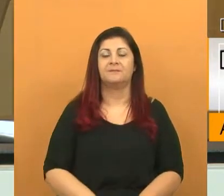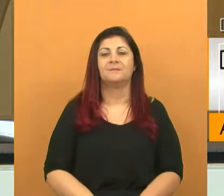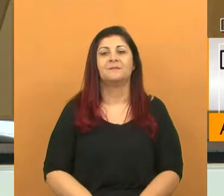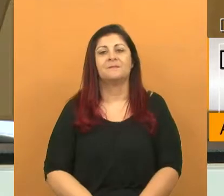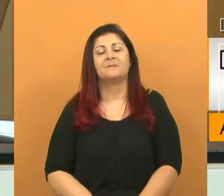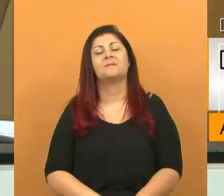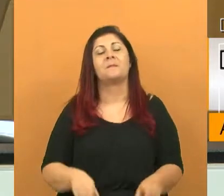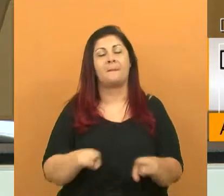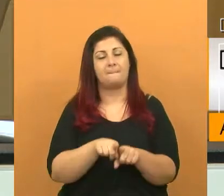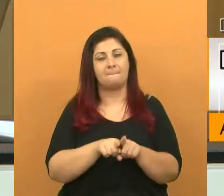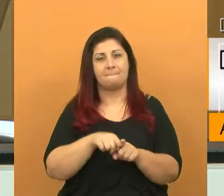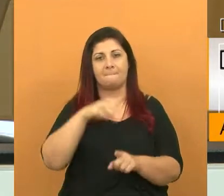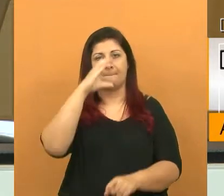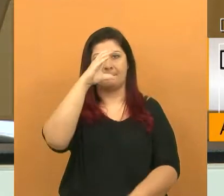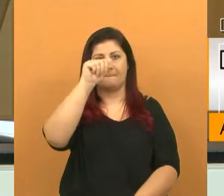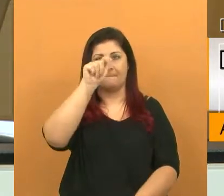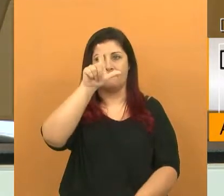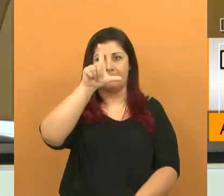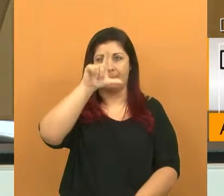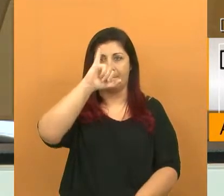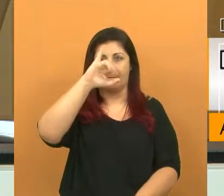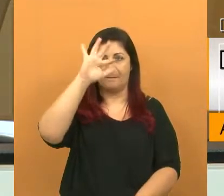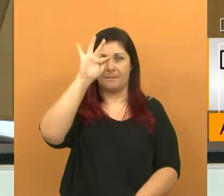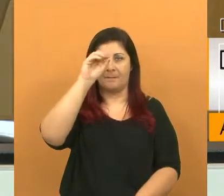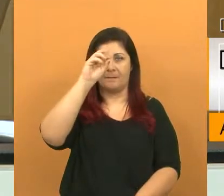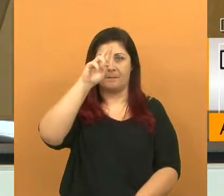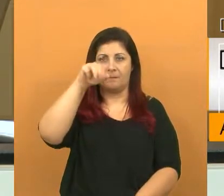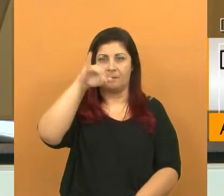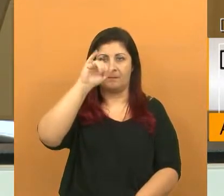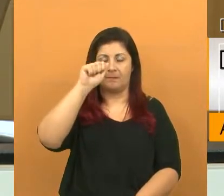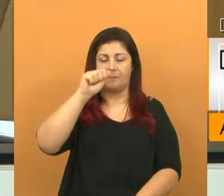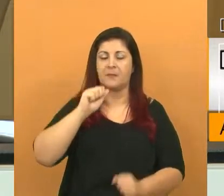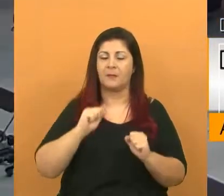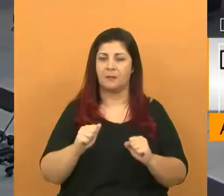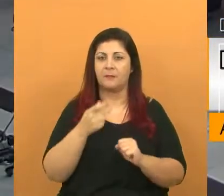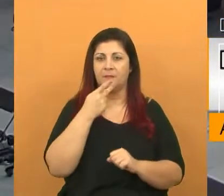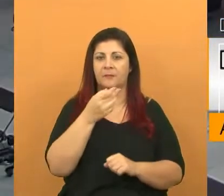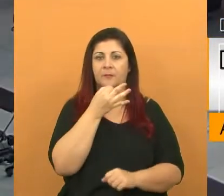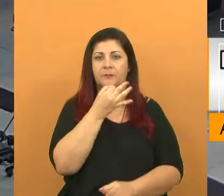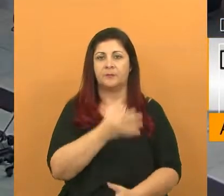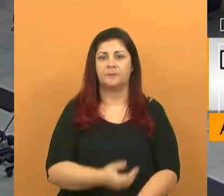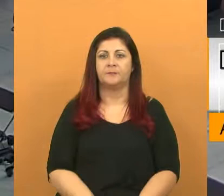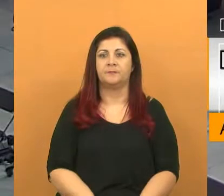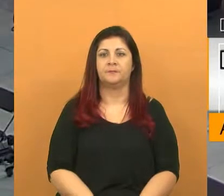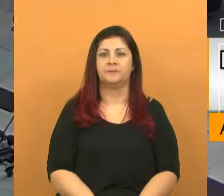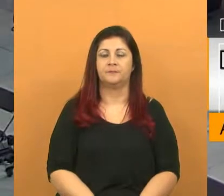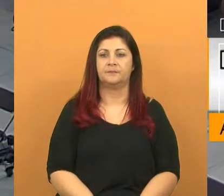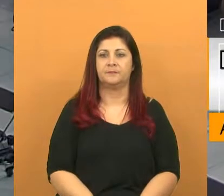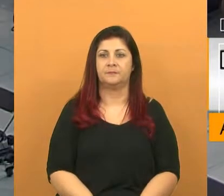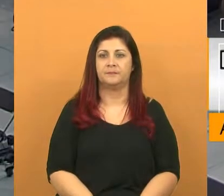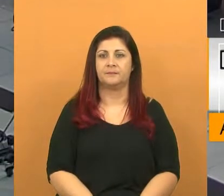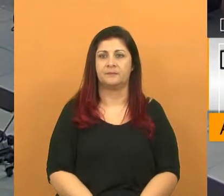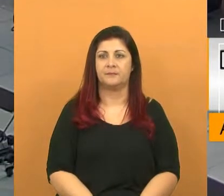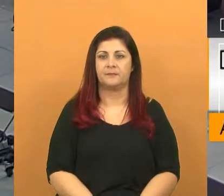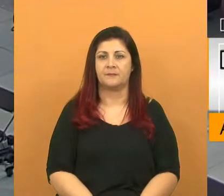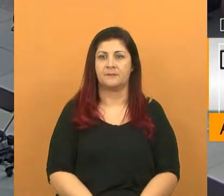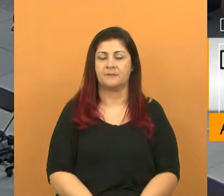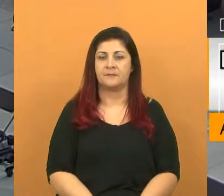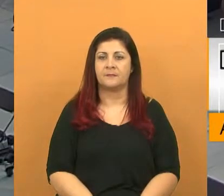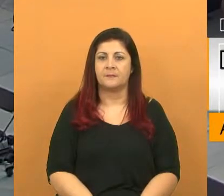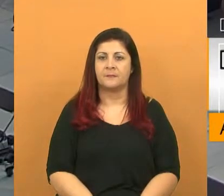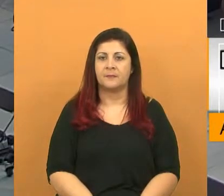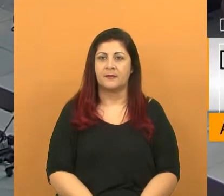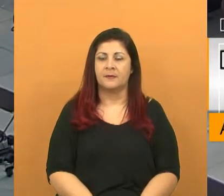do parque califórnia o projeto está em discussão gostaria de dar a minha